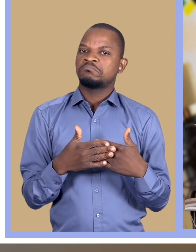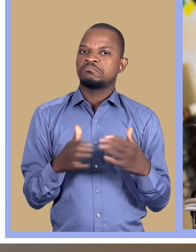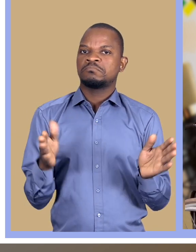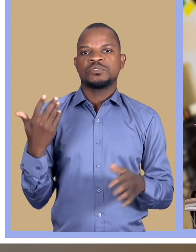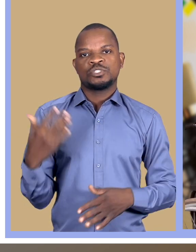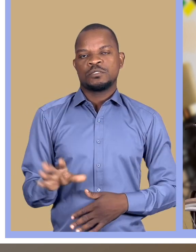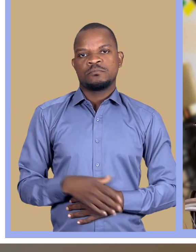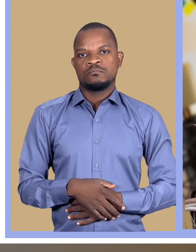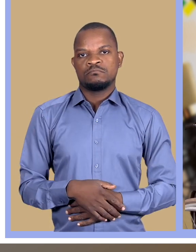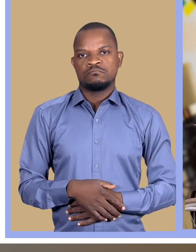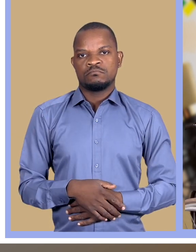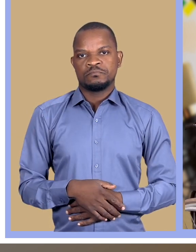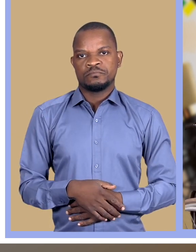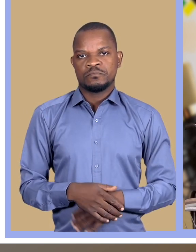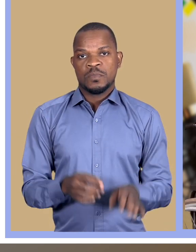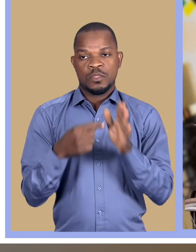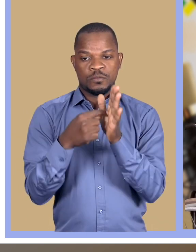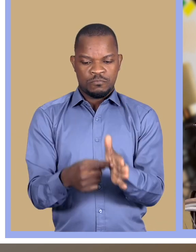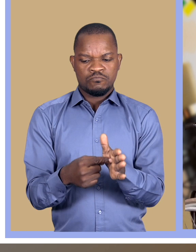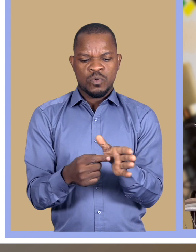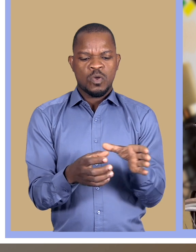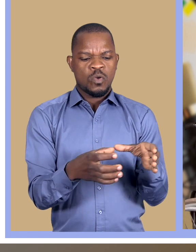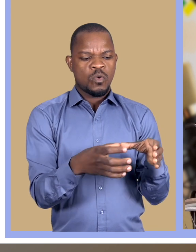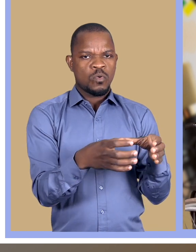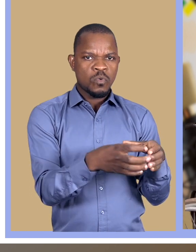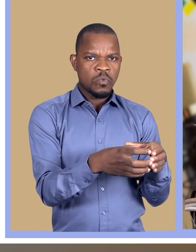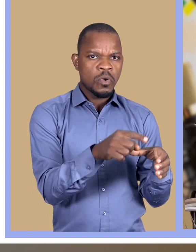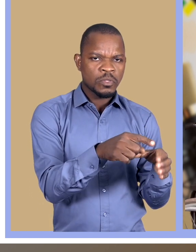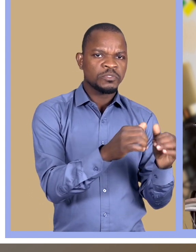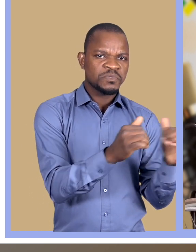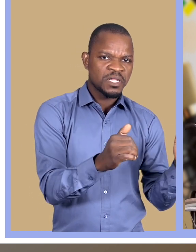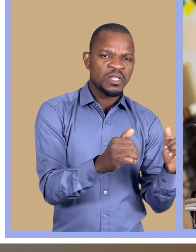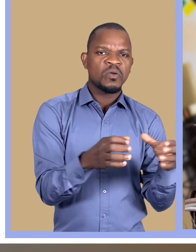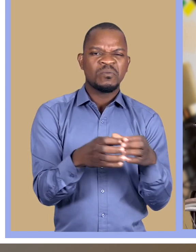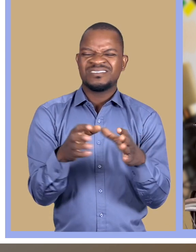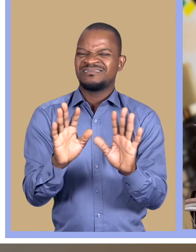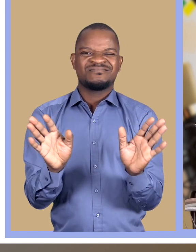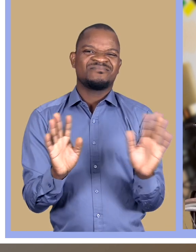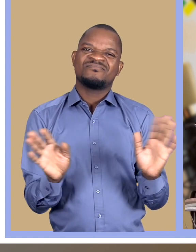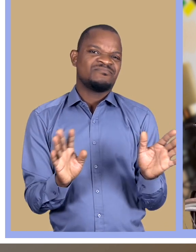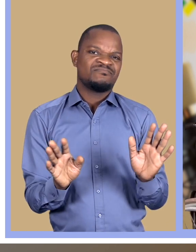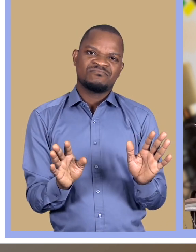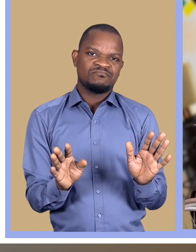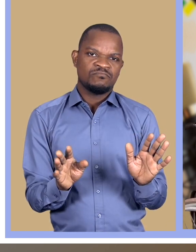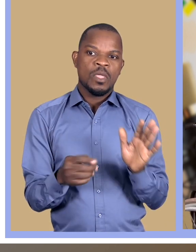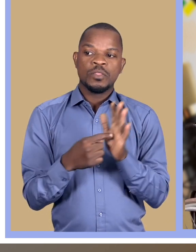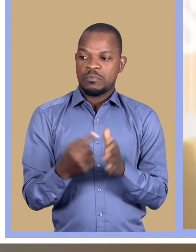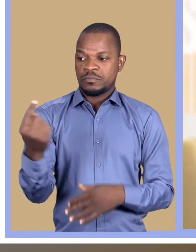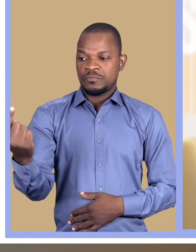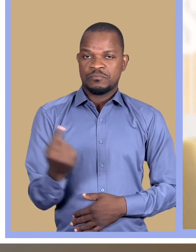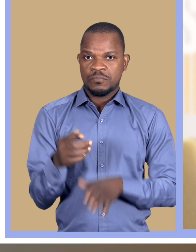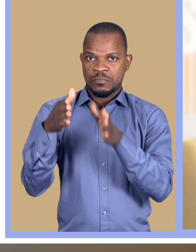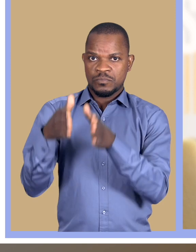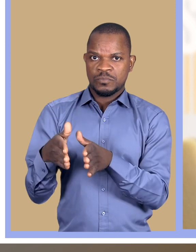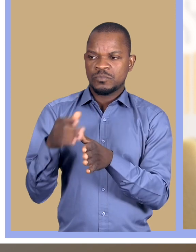há exatamente um grupo social específico, não há pessoas que nós vamos dizer assim que